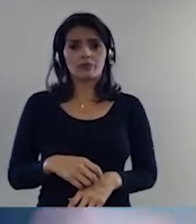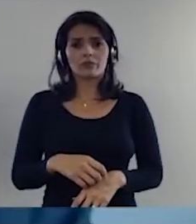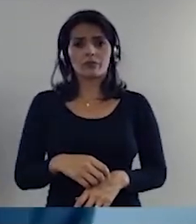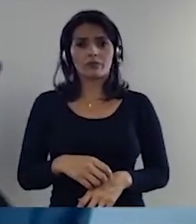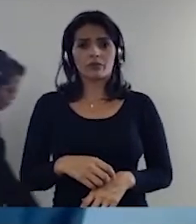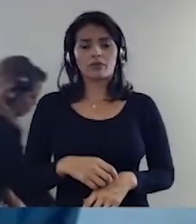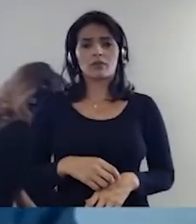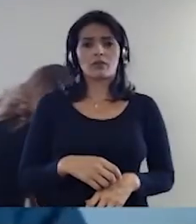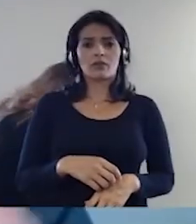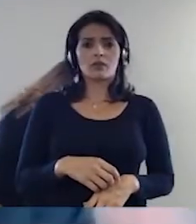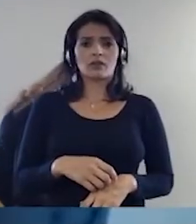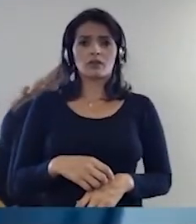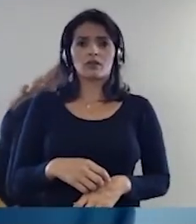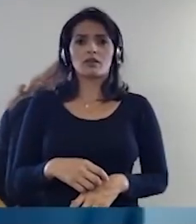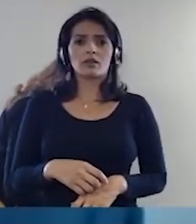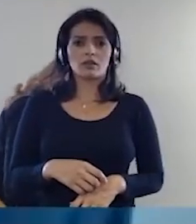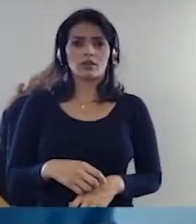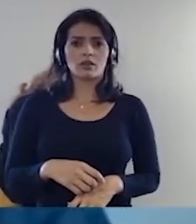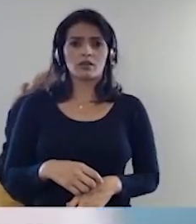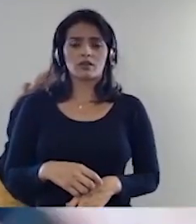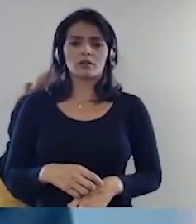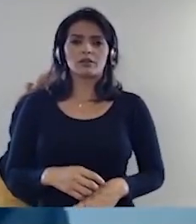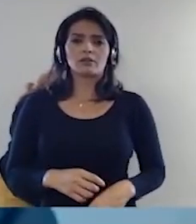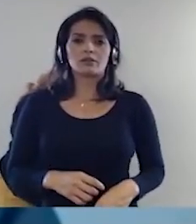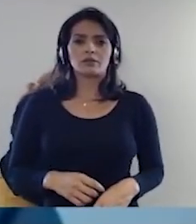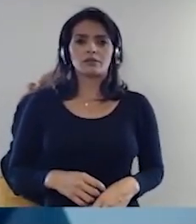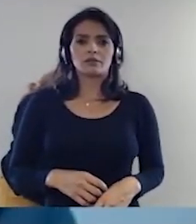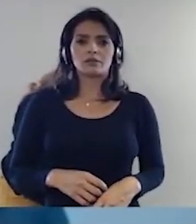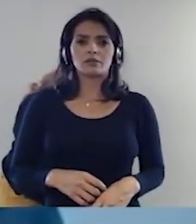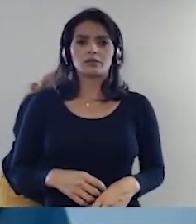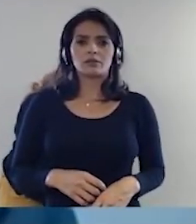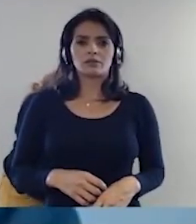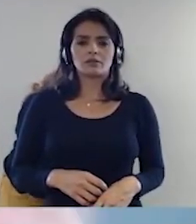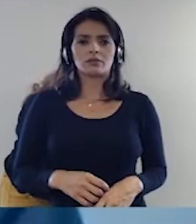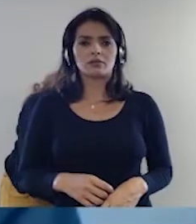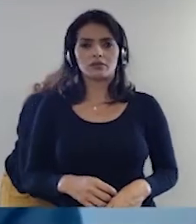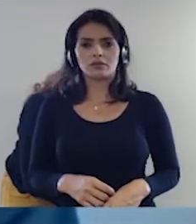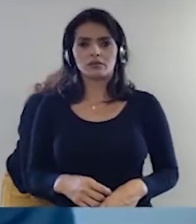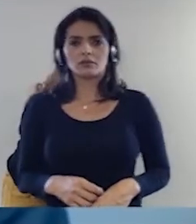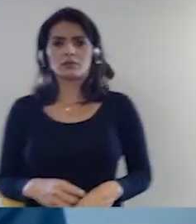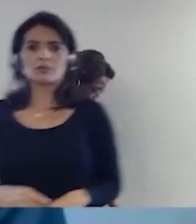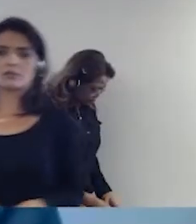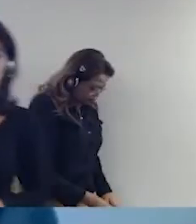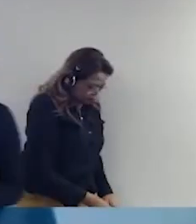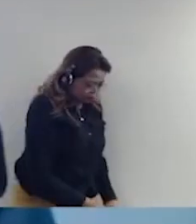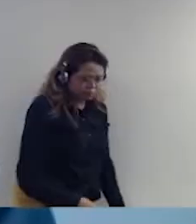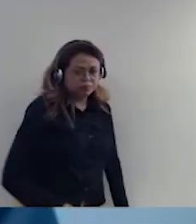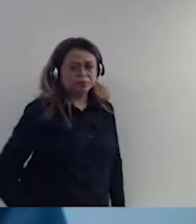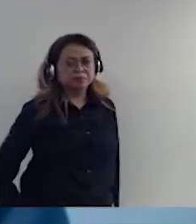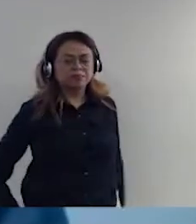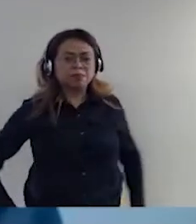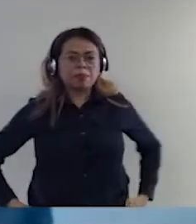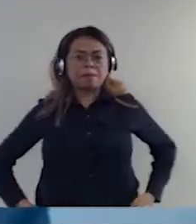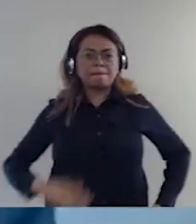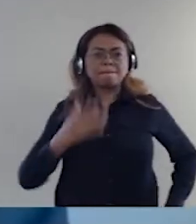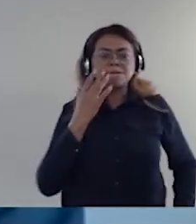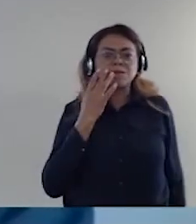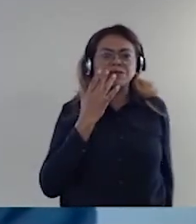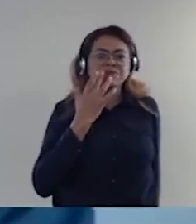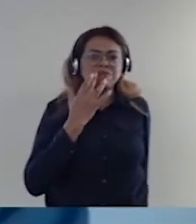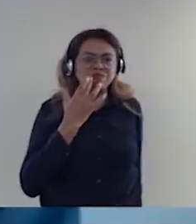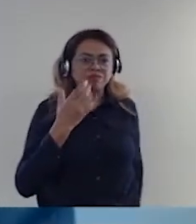se valer de vícios aparentes, vícios ocultos, ele se beneficia de uma série